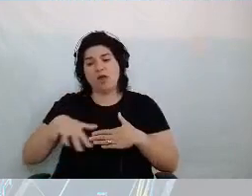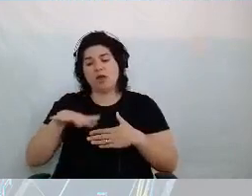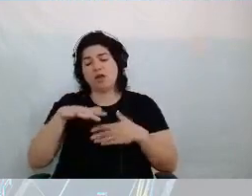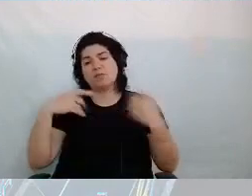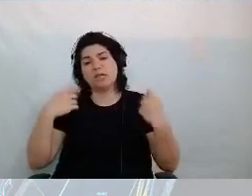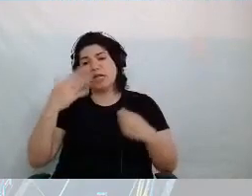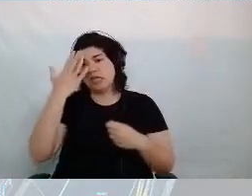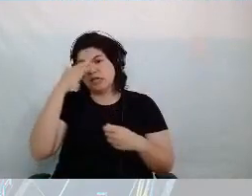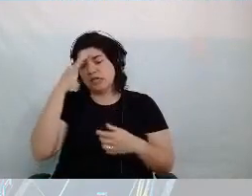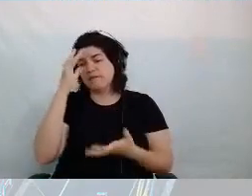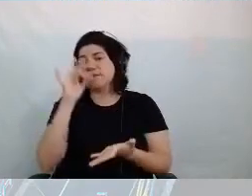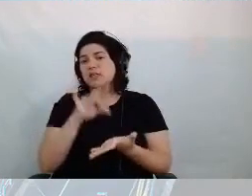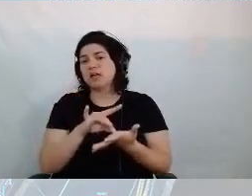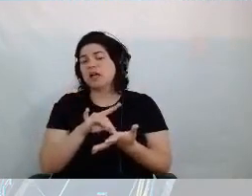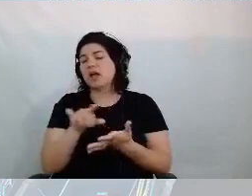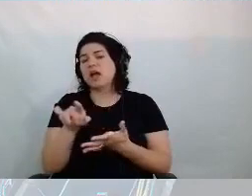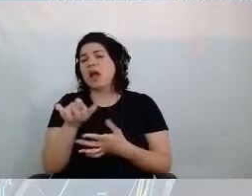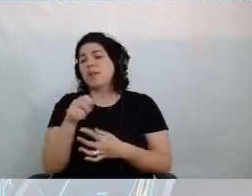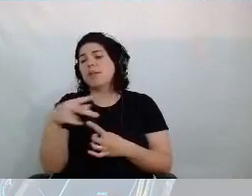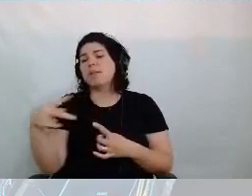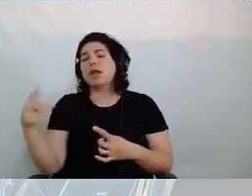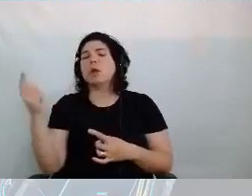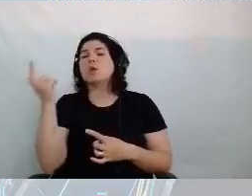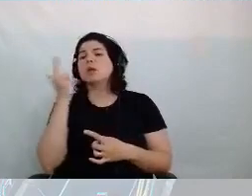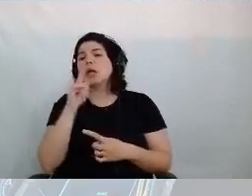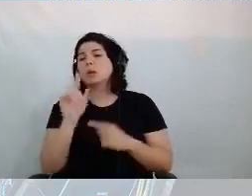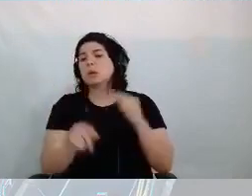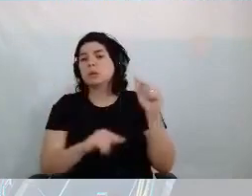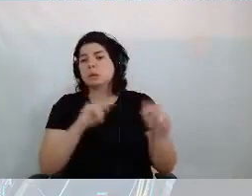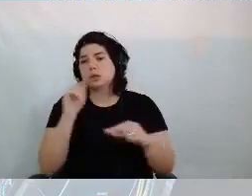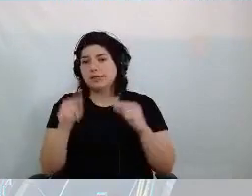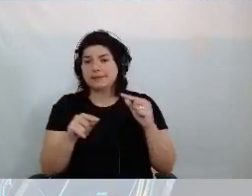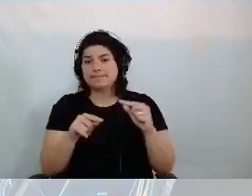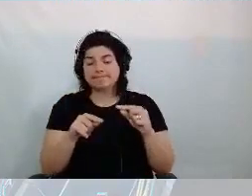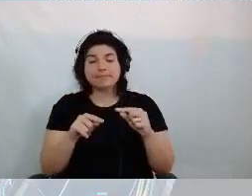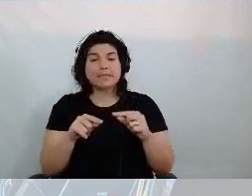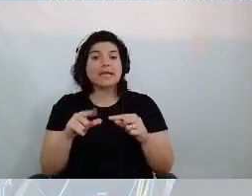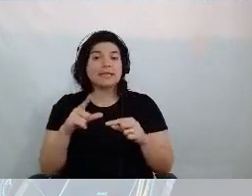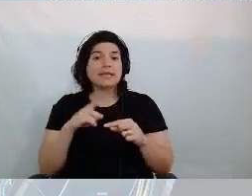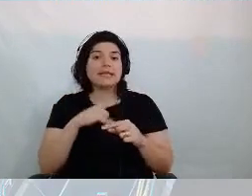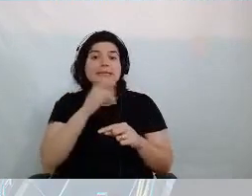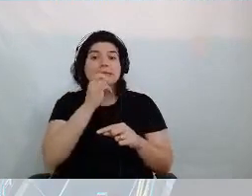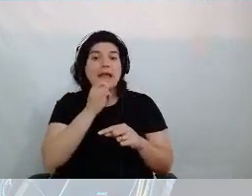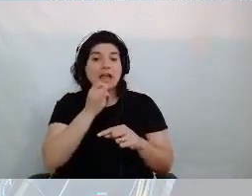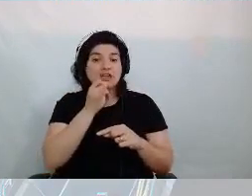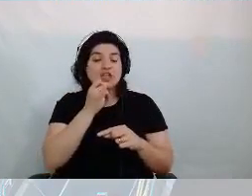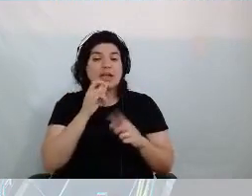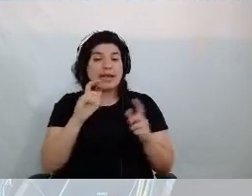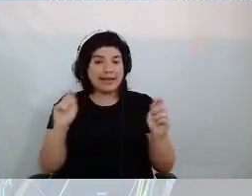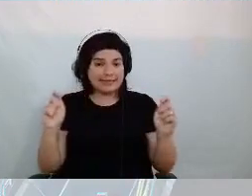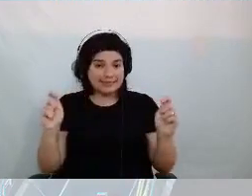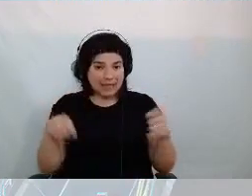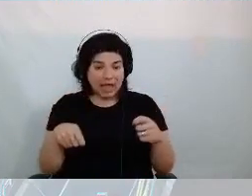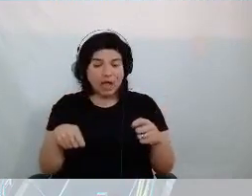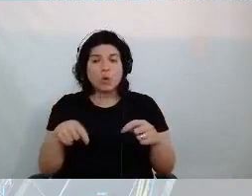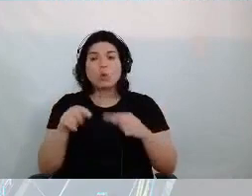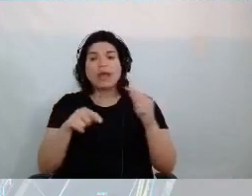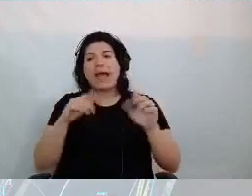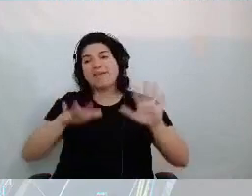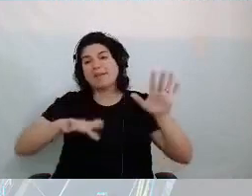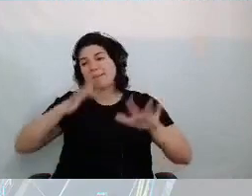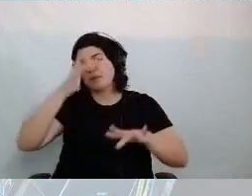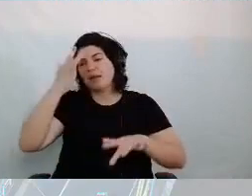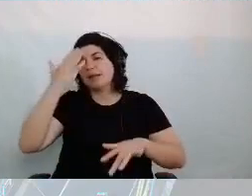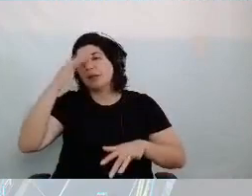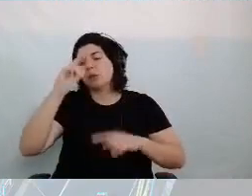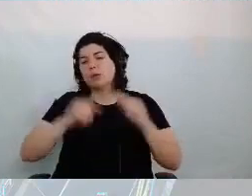qual é a capacidade dessa aplicação. E, no teste de capacidade, uma coisa que acontece algumas vezes é que as pessoas entendem que a